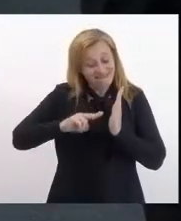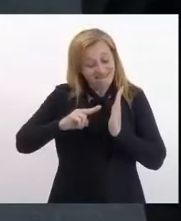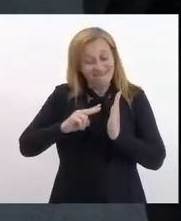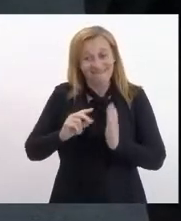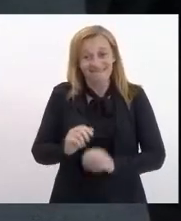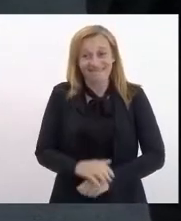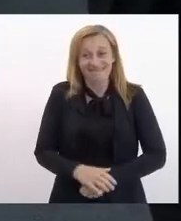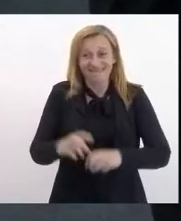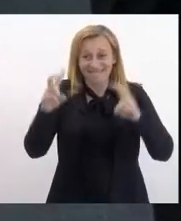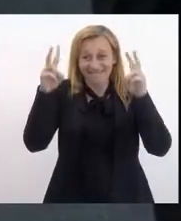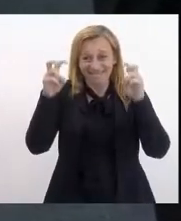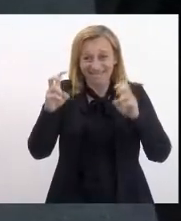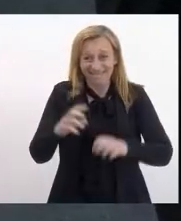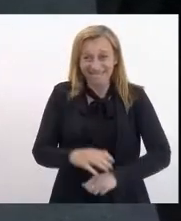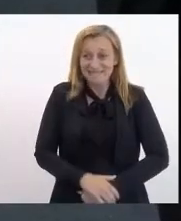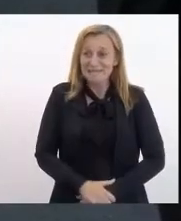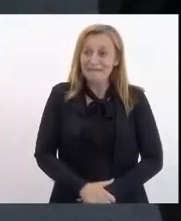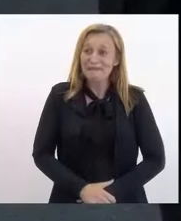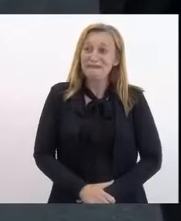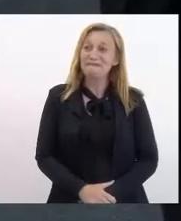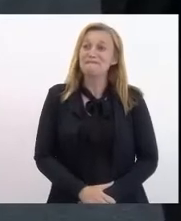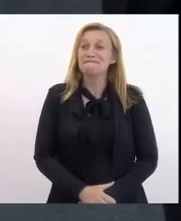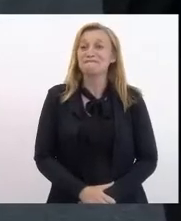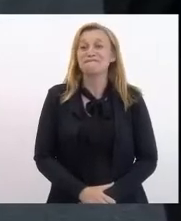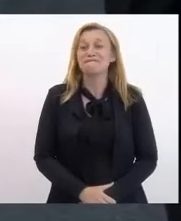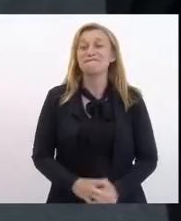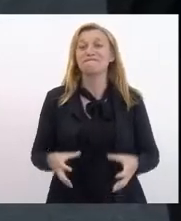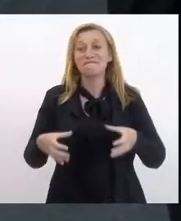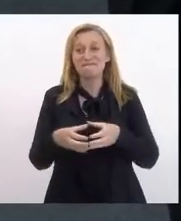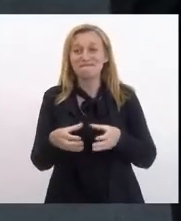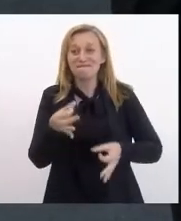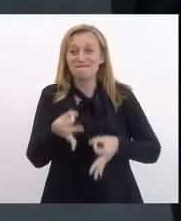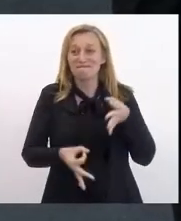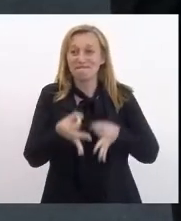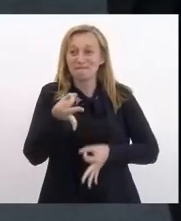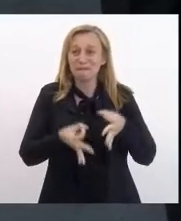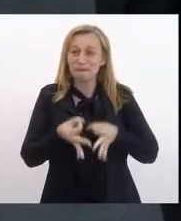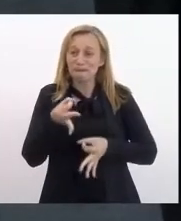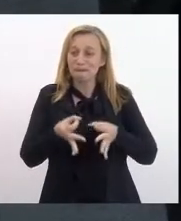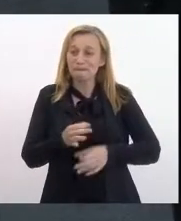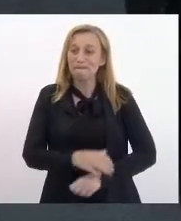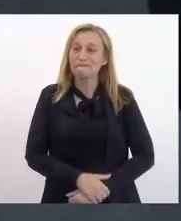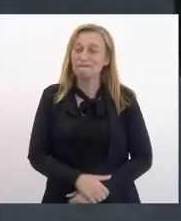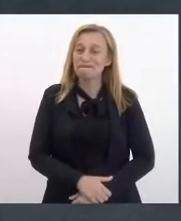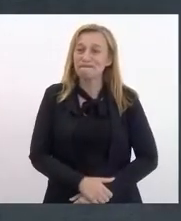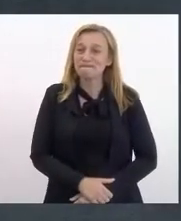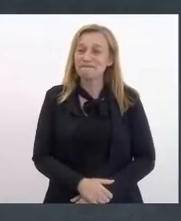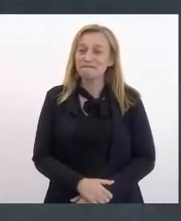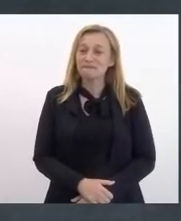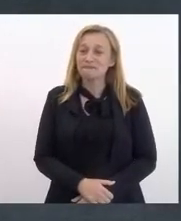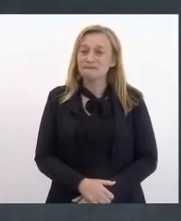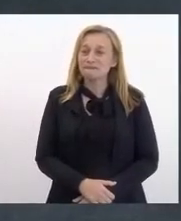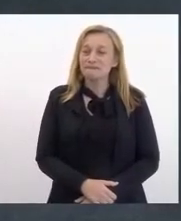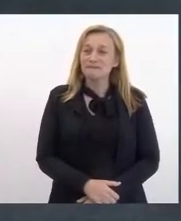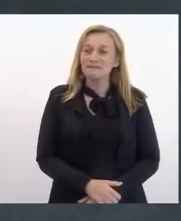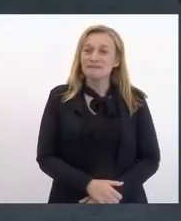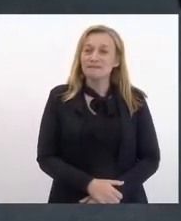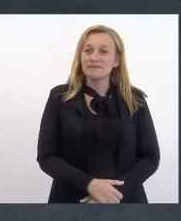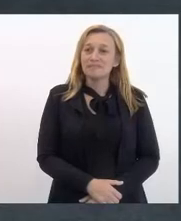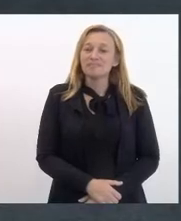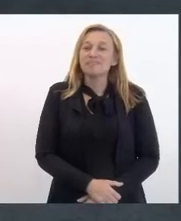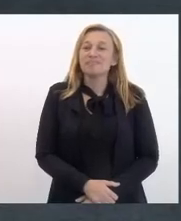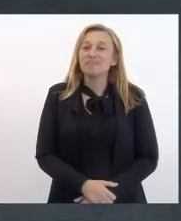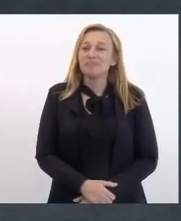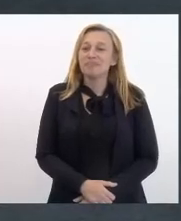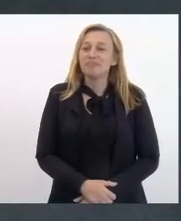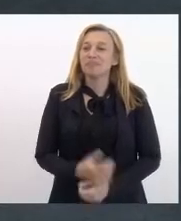enunciado. A Comissão de Constituição e Justiça deu parecer, salvo de